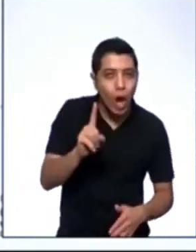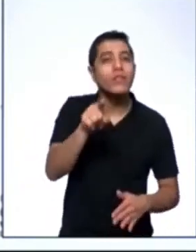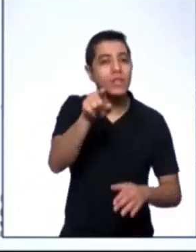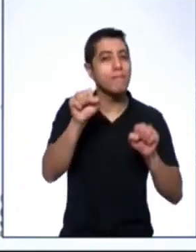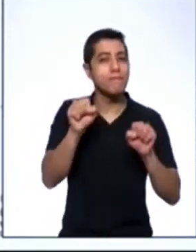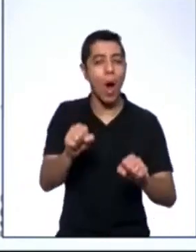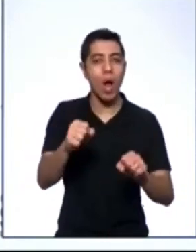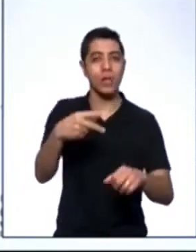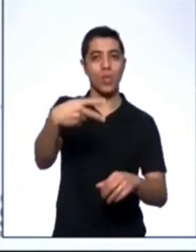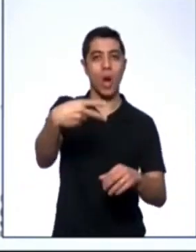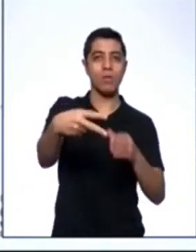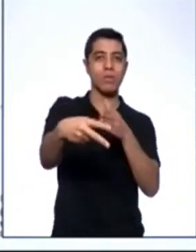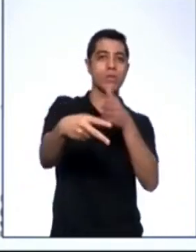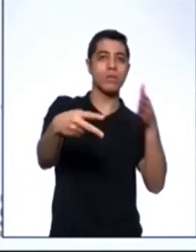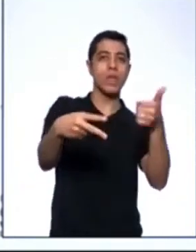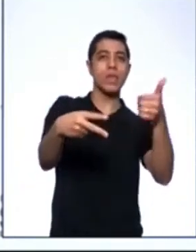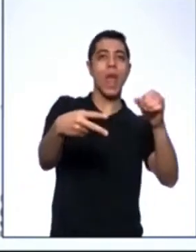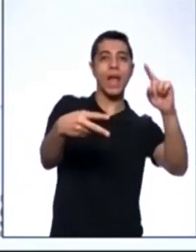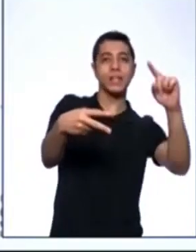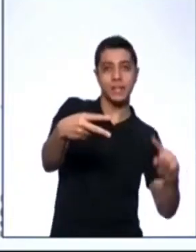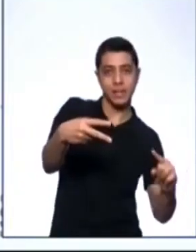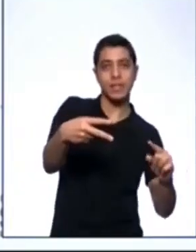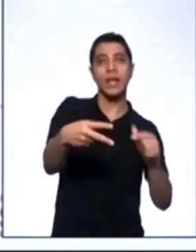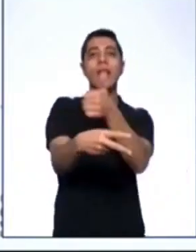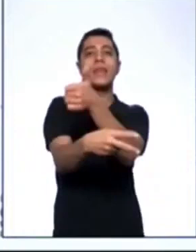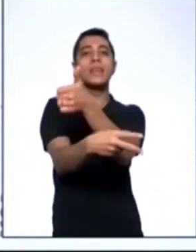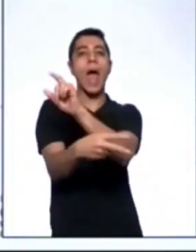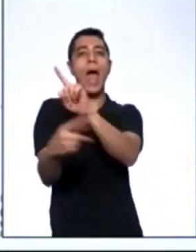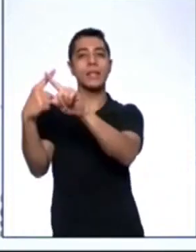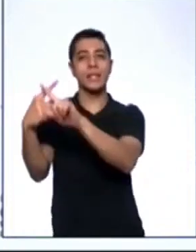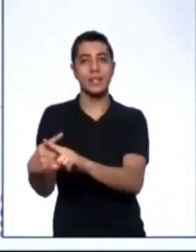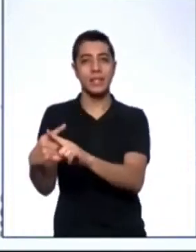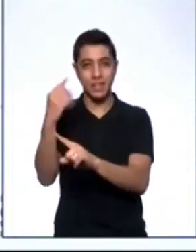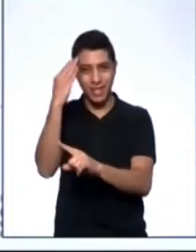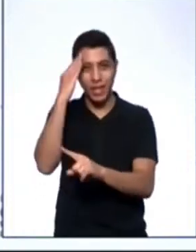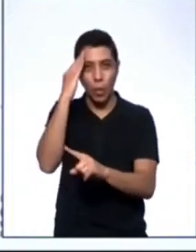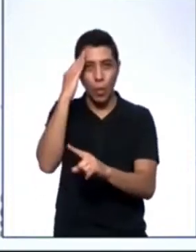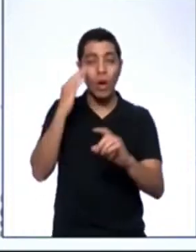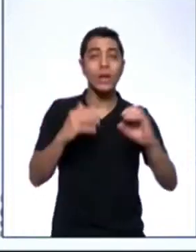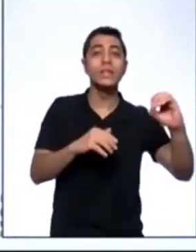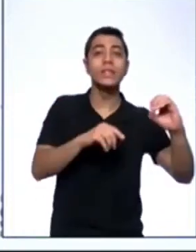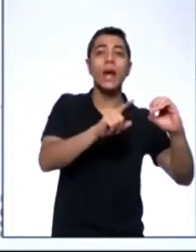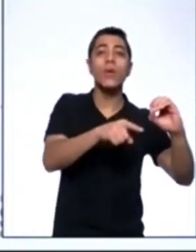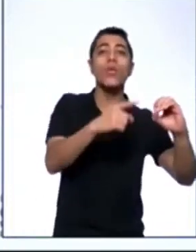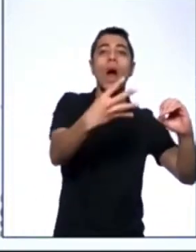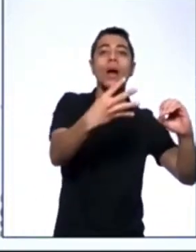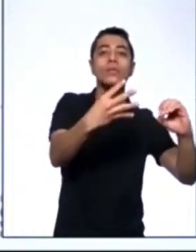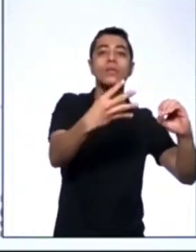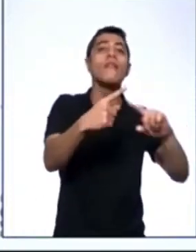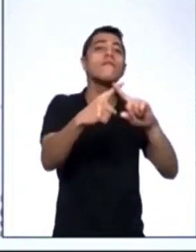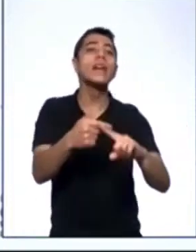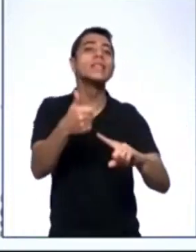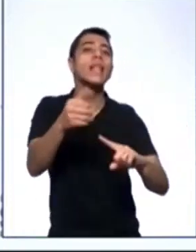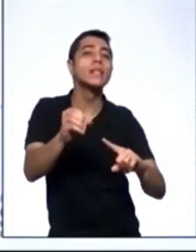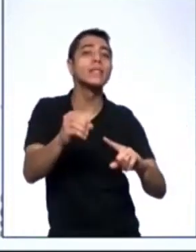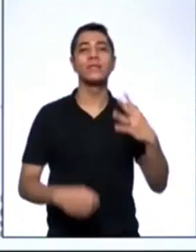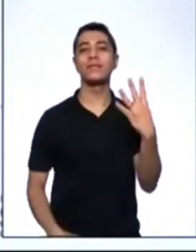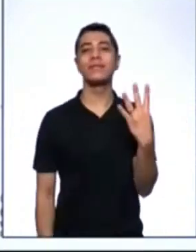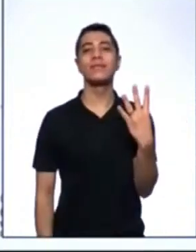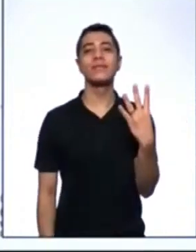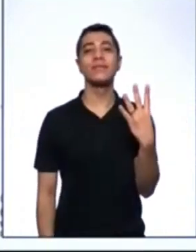04 04 e 10 5,5 vivendo e aprendendo que a matemática oi oi